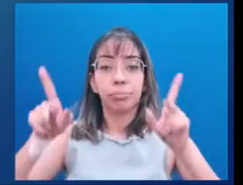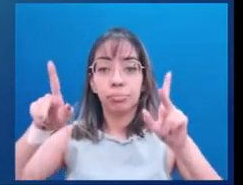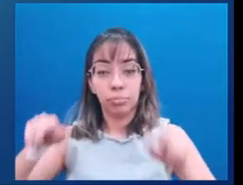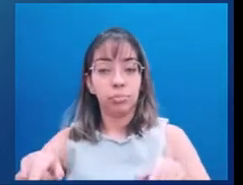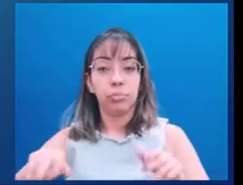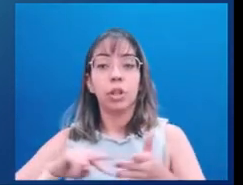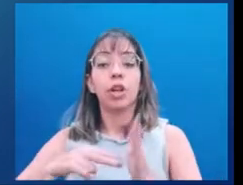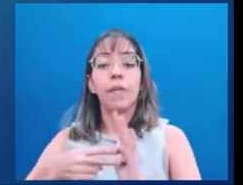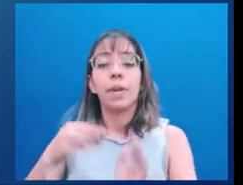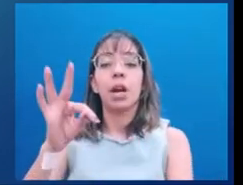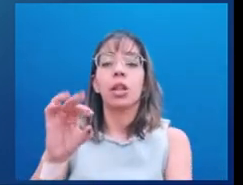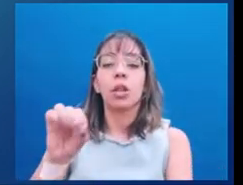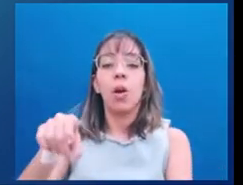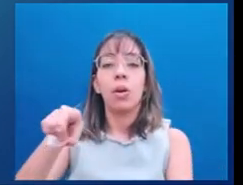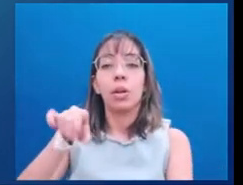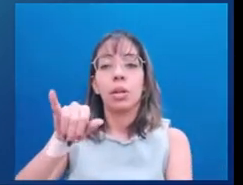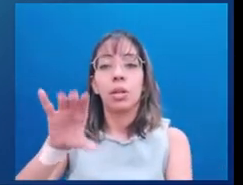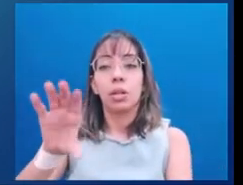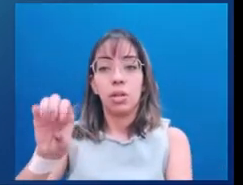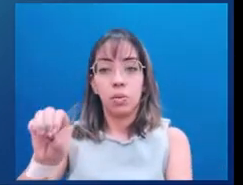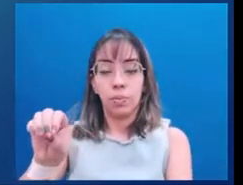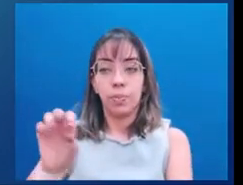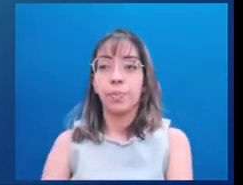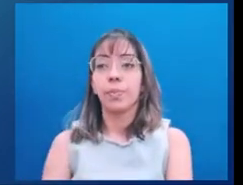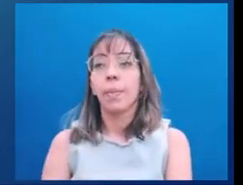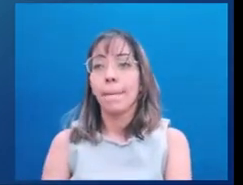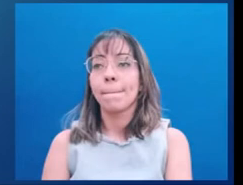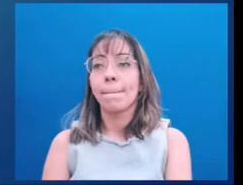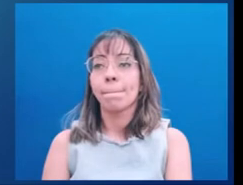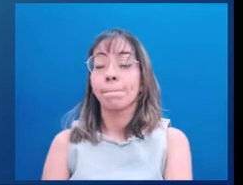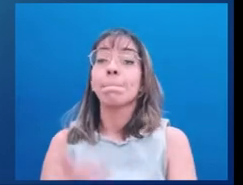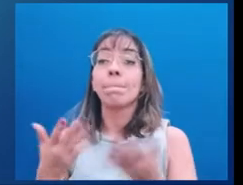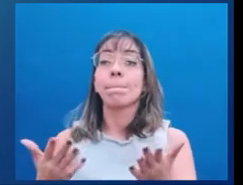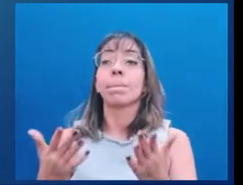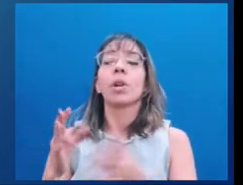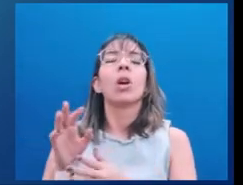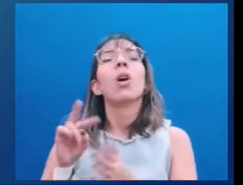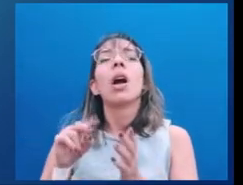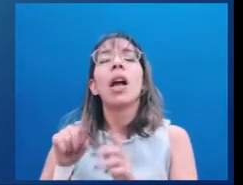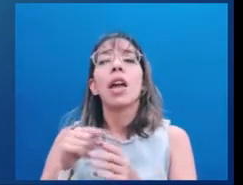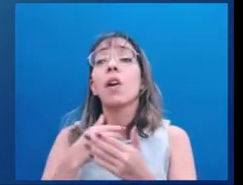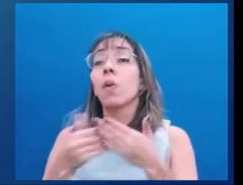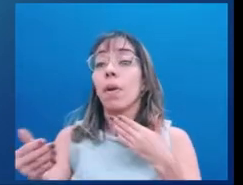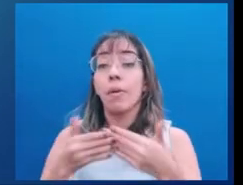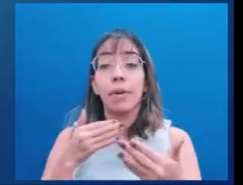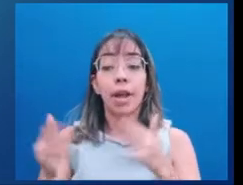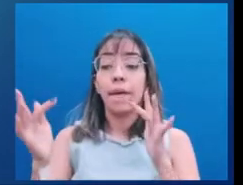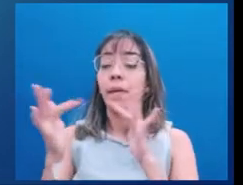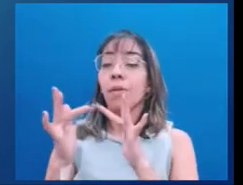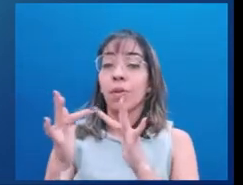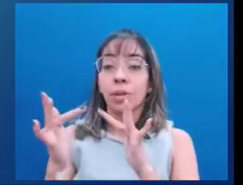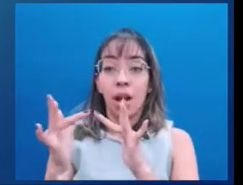mesmo significado, ou seja, né? Produto tóxico. Então, o produto tóxico é qualquer que